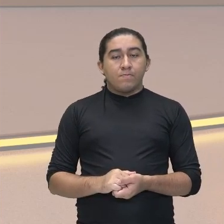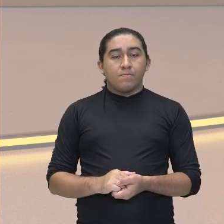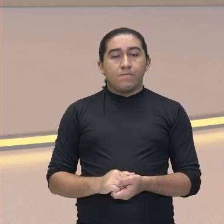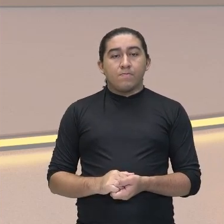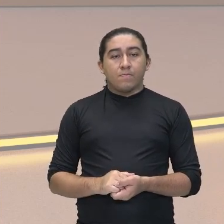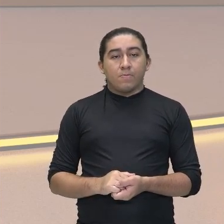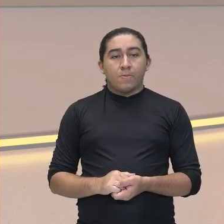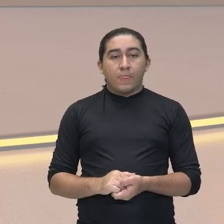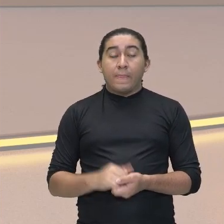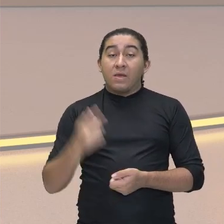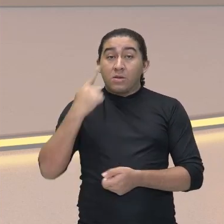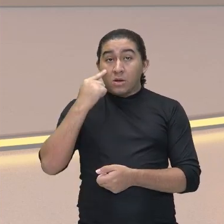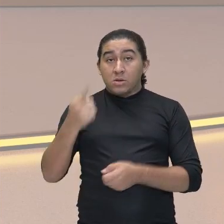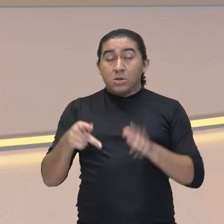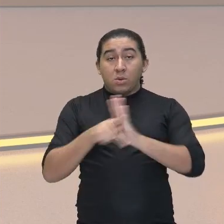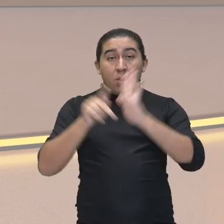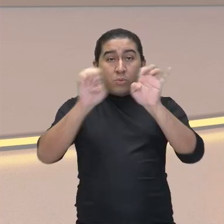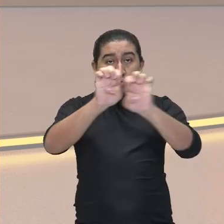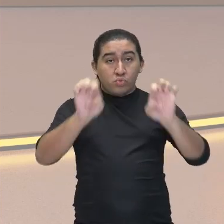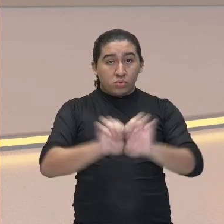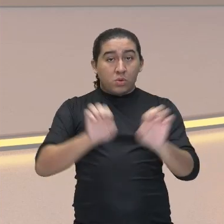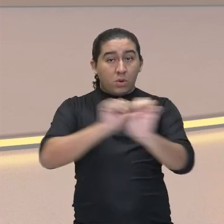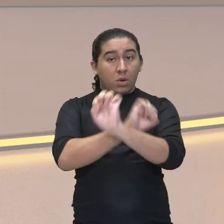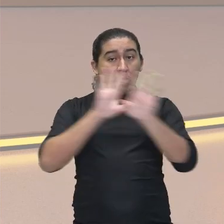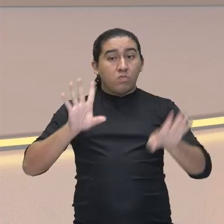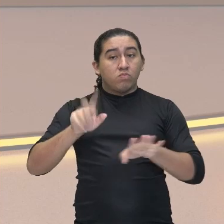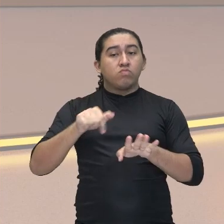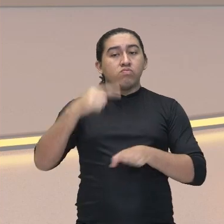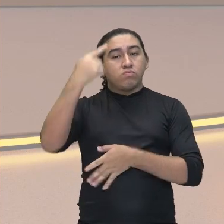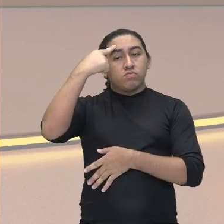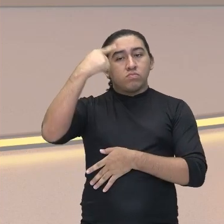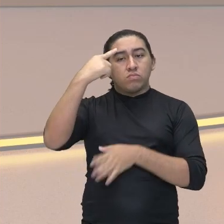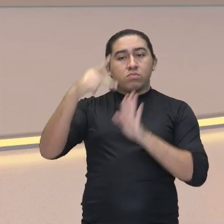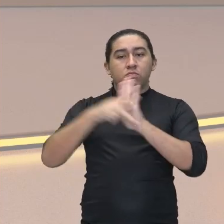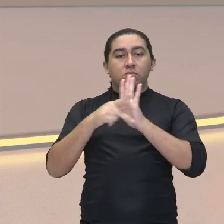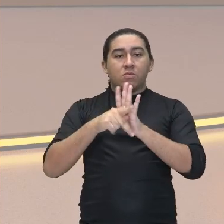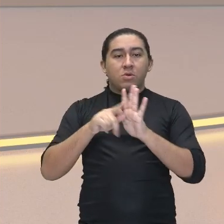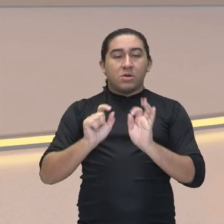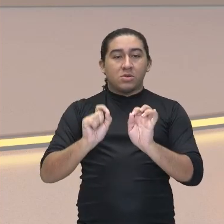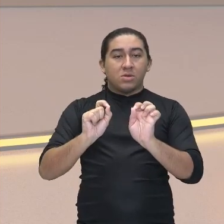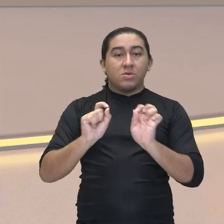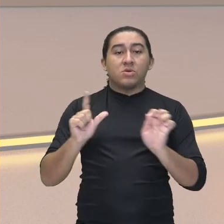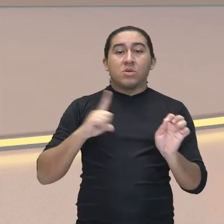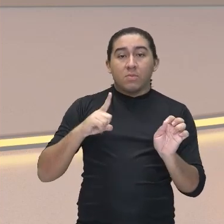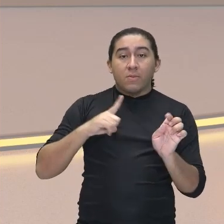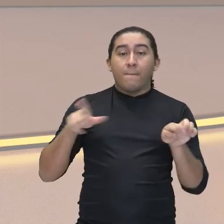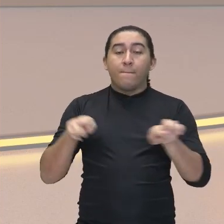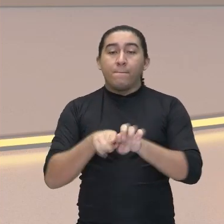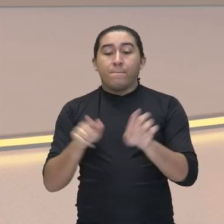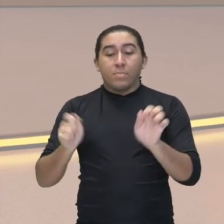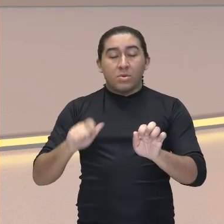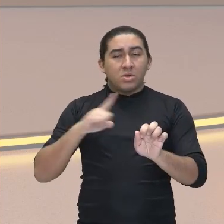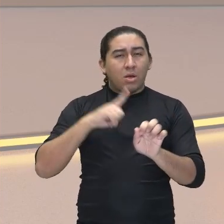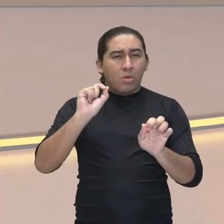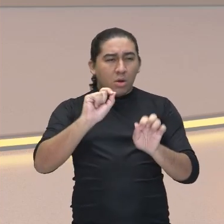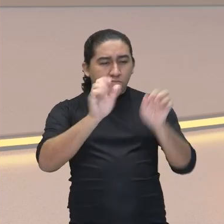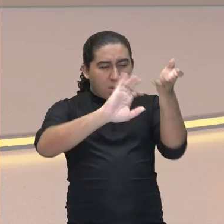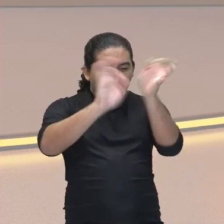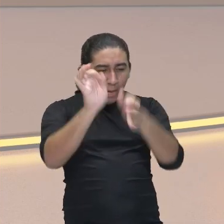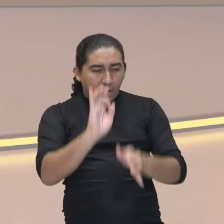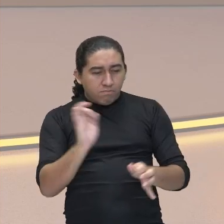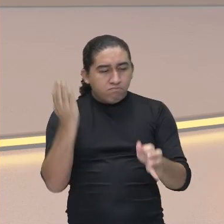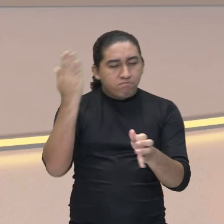questões lógicas. É basicamente esse o raciocínio que nós fazemos quando nós vamos responder ali um quebra-cabeça, quando a gente